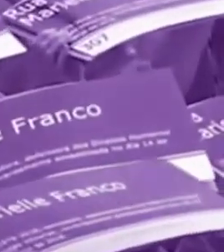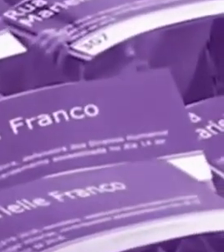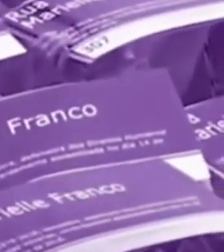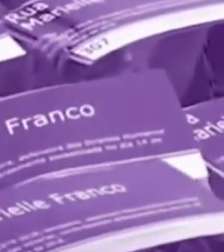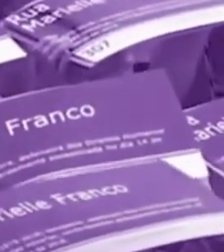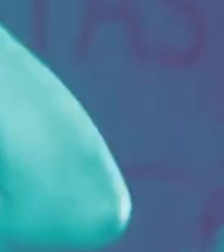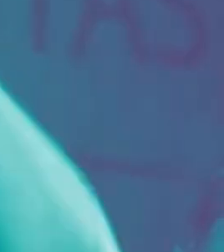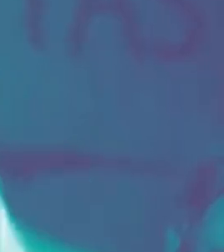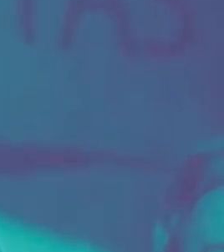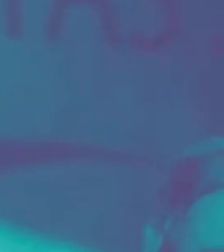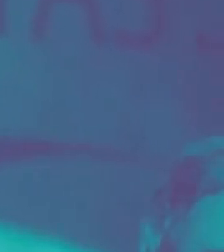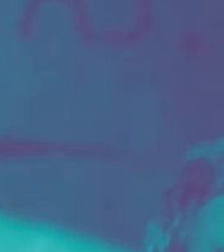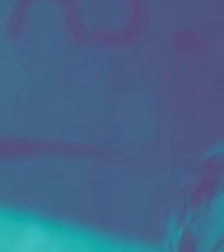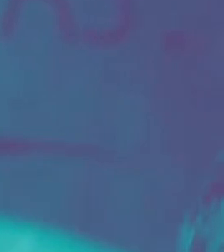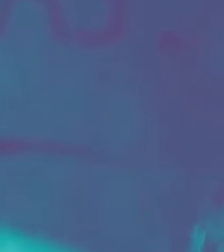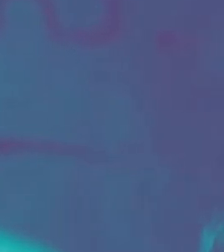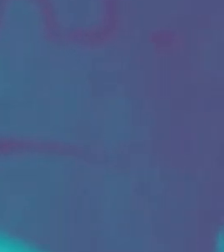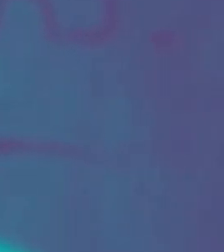acontecer.